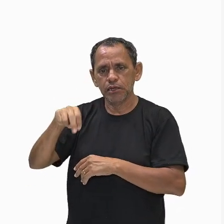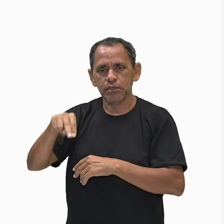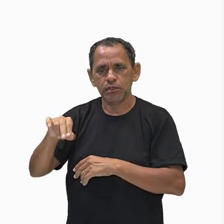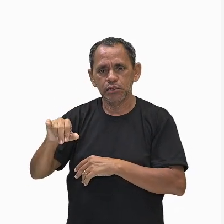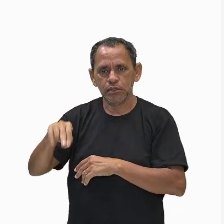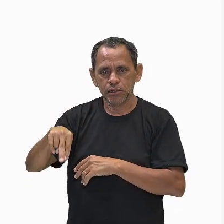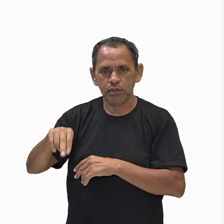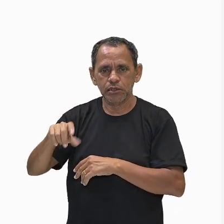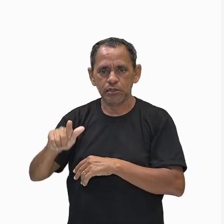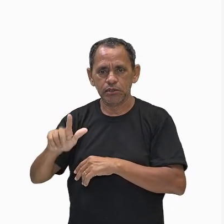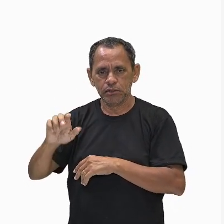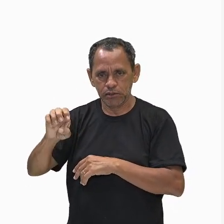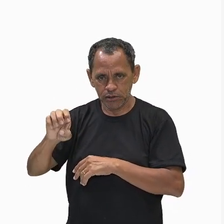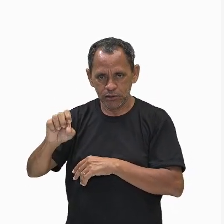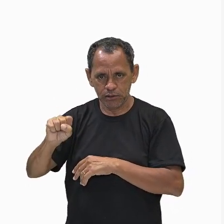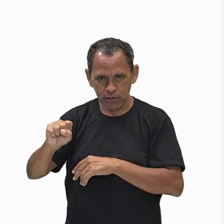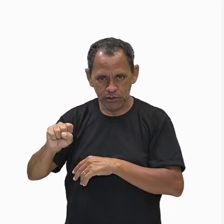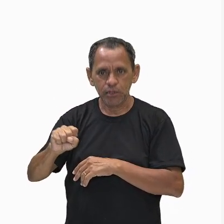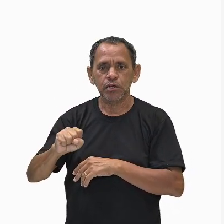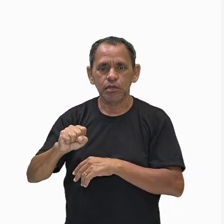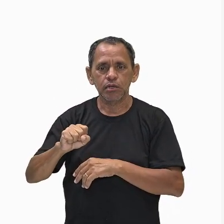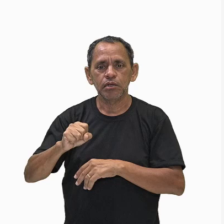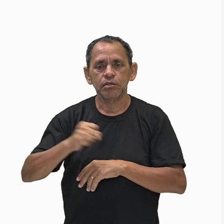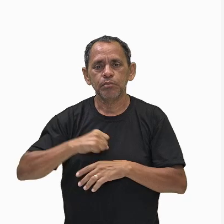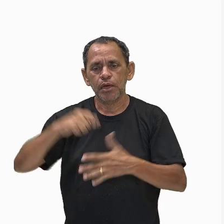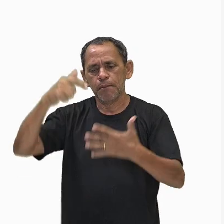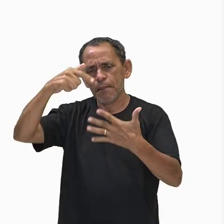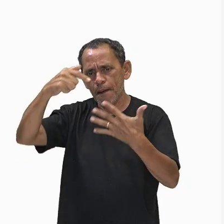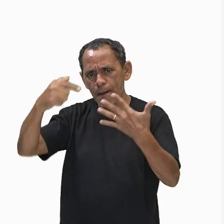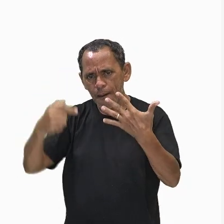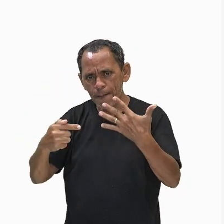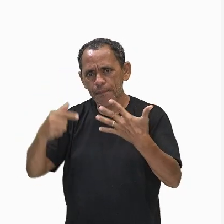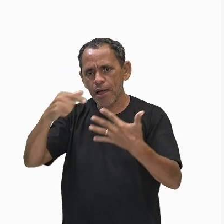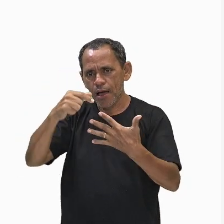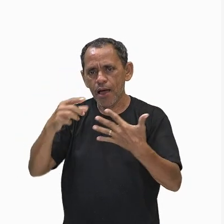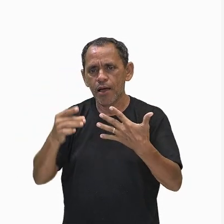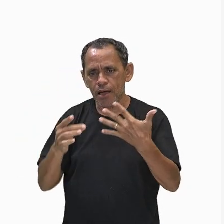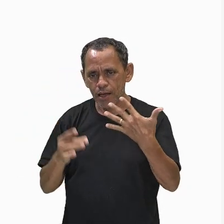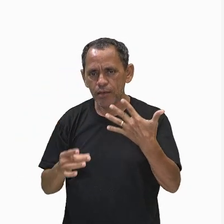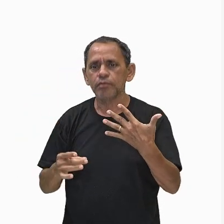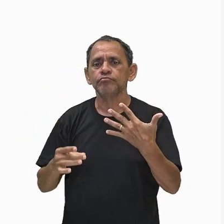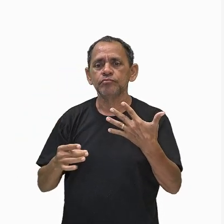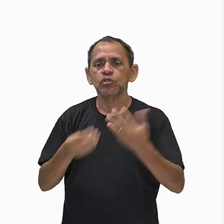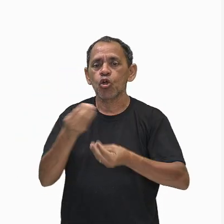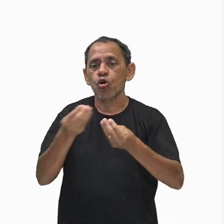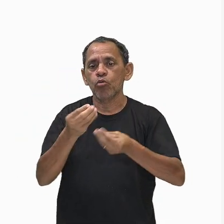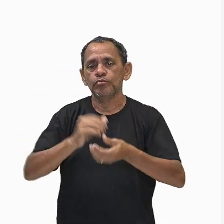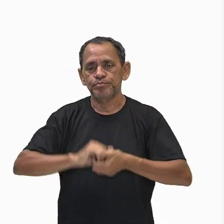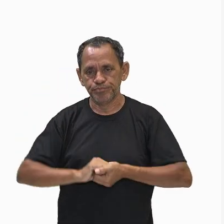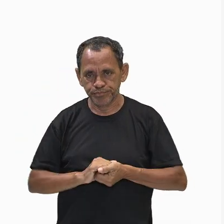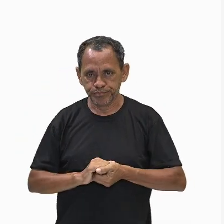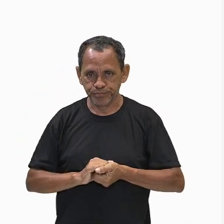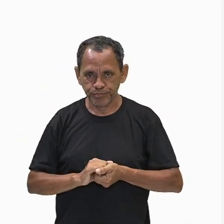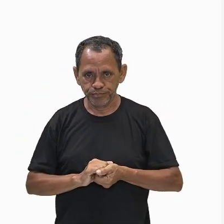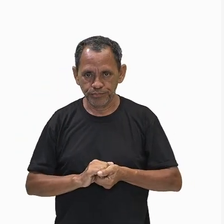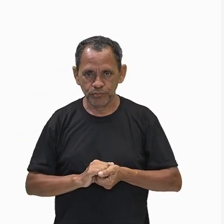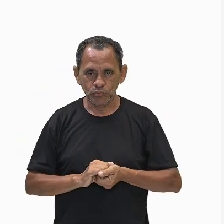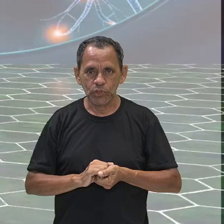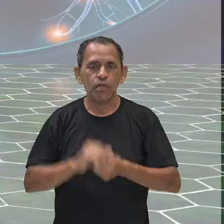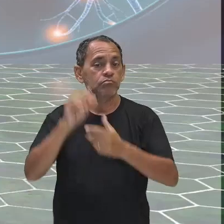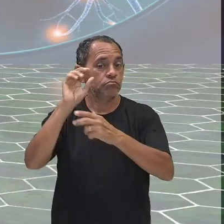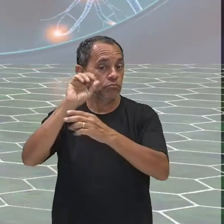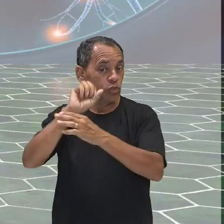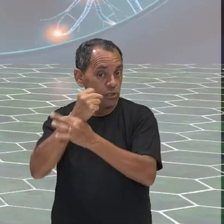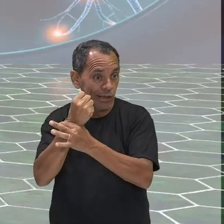meninges, denominadas de pia mater, dura mater e aracnoide mater também, elas